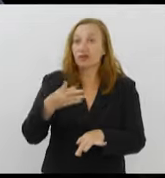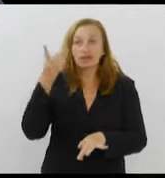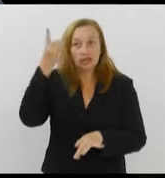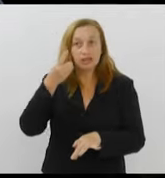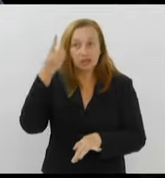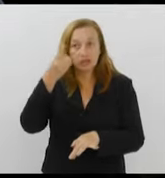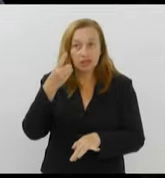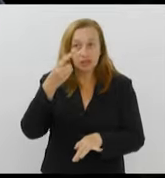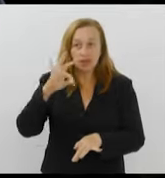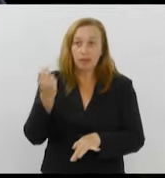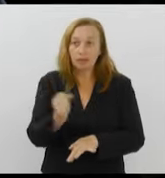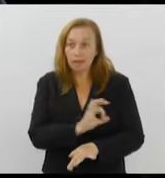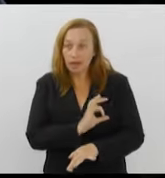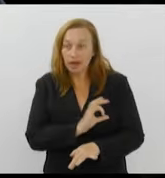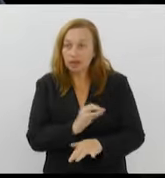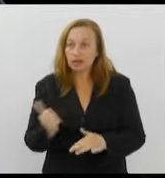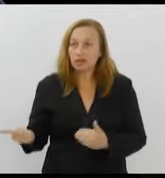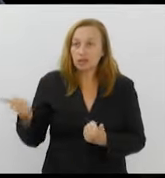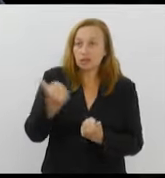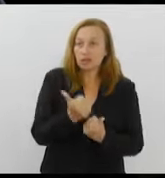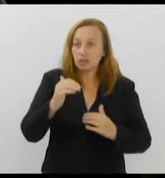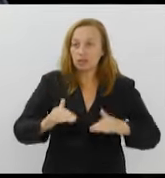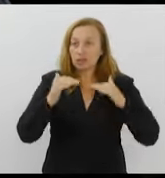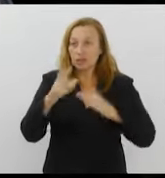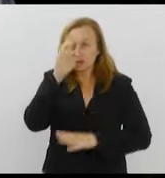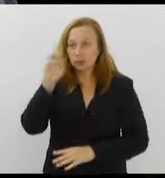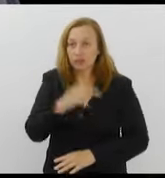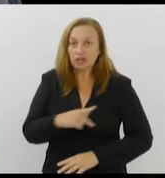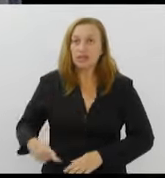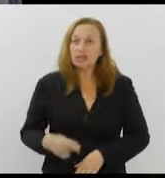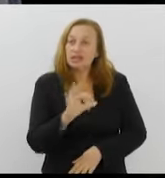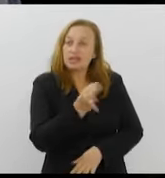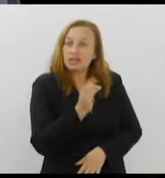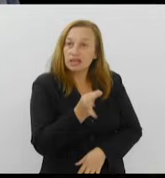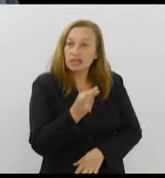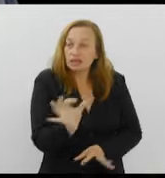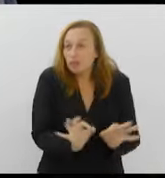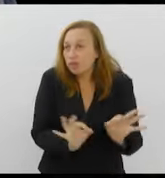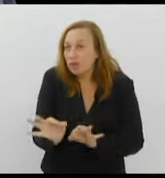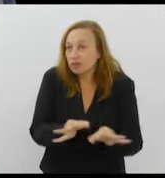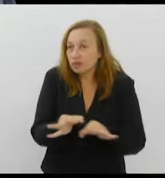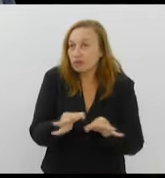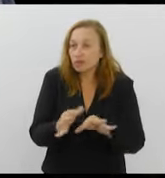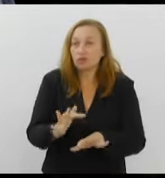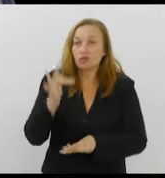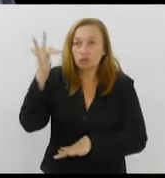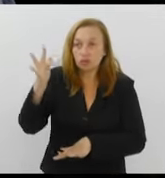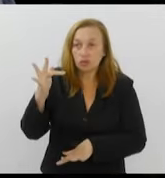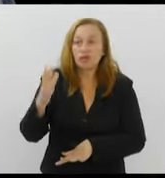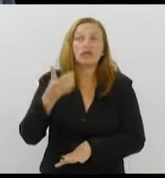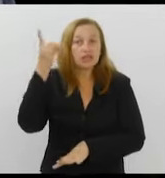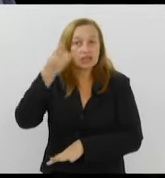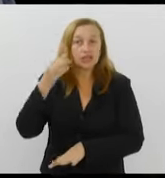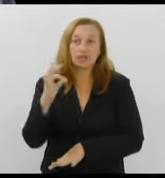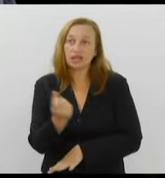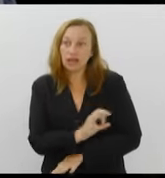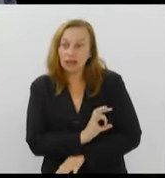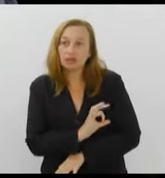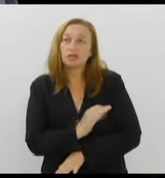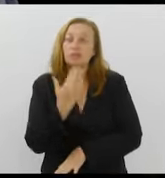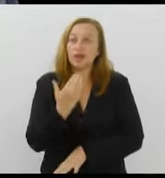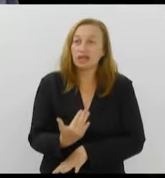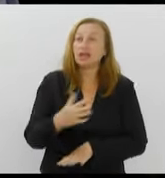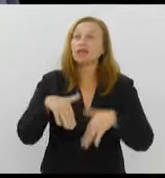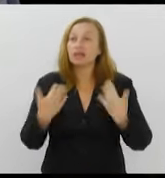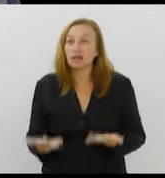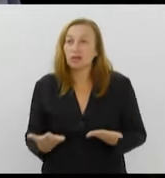Marta, com submenda, presidente, que é justamente a questão do planejamento futuro que a deputada Marta atenta. Então, dizer